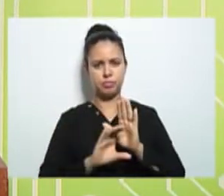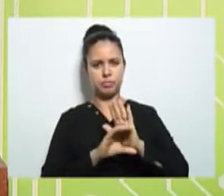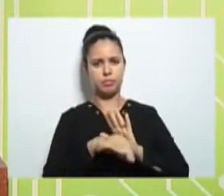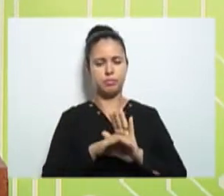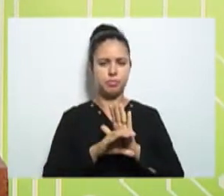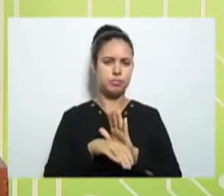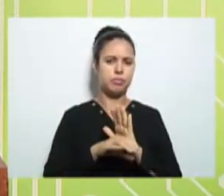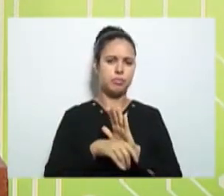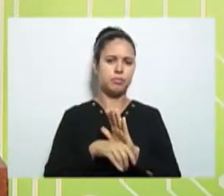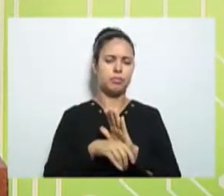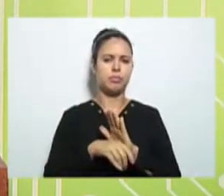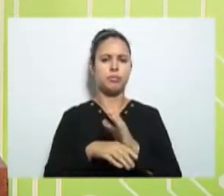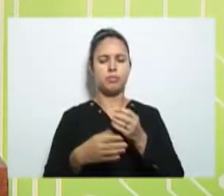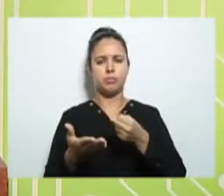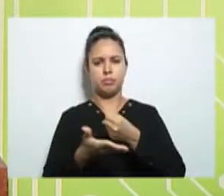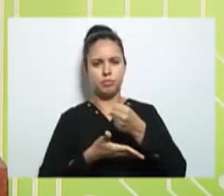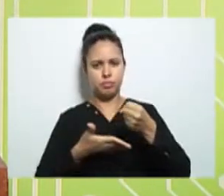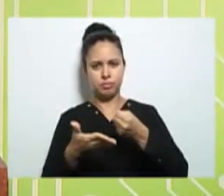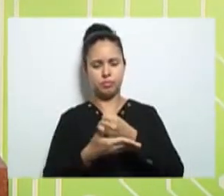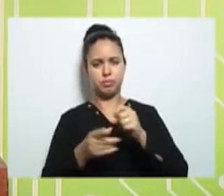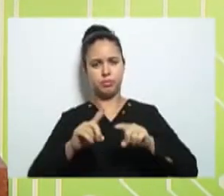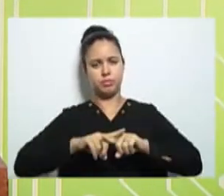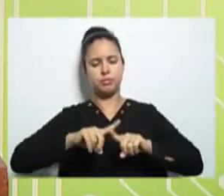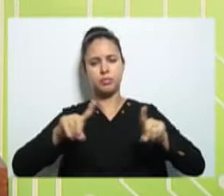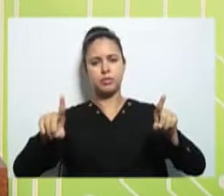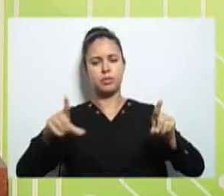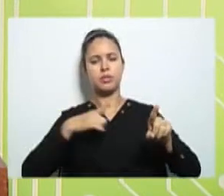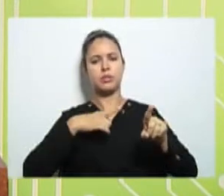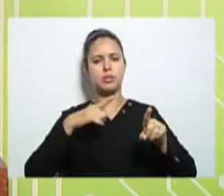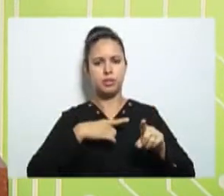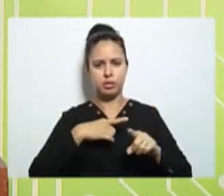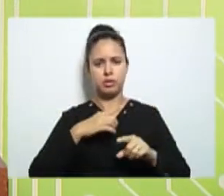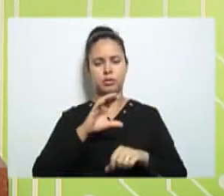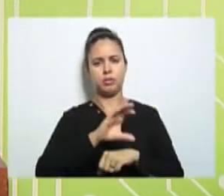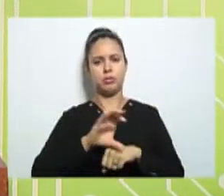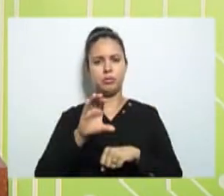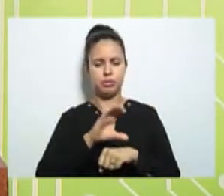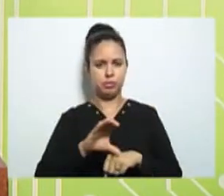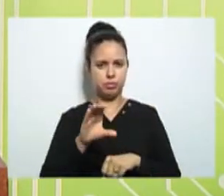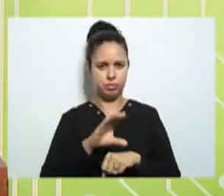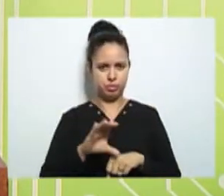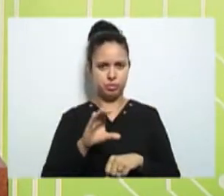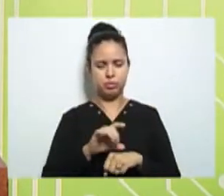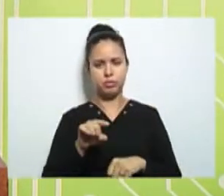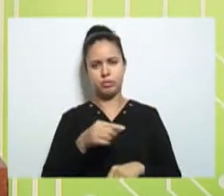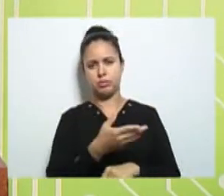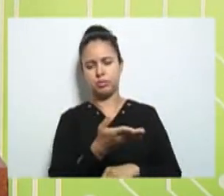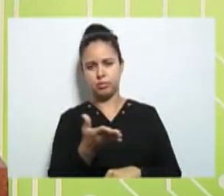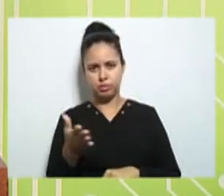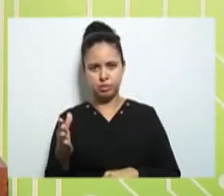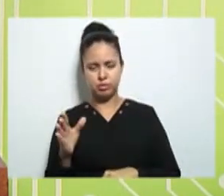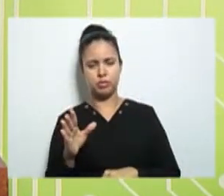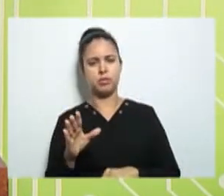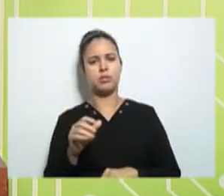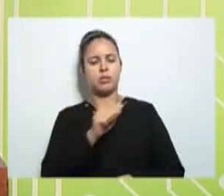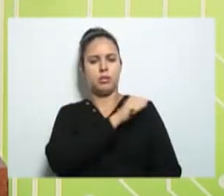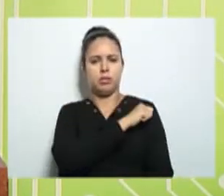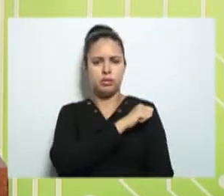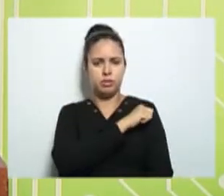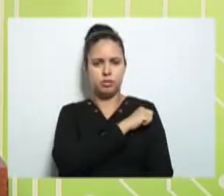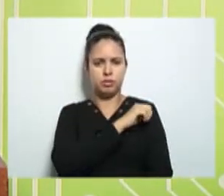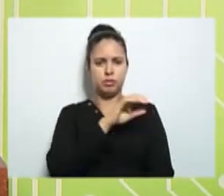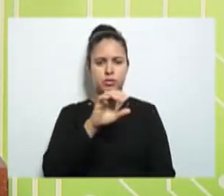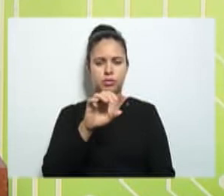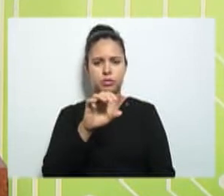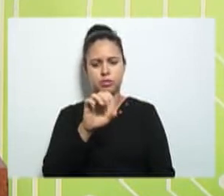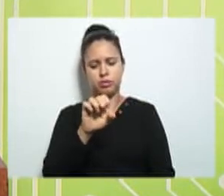bem superficial para vocês. Mas tenho certeza que ao longo do curso, porque vocês são alunos EAD, ou seja, alunos de educação à distância,